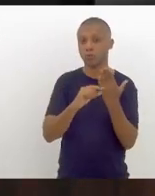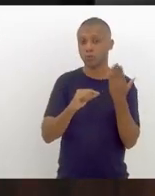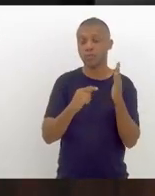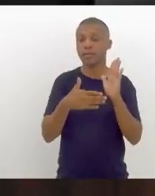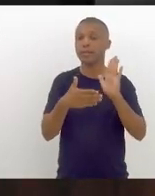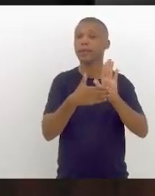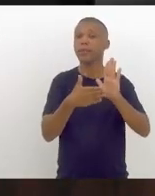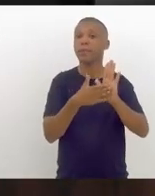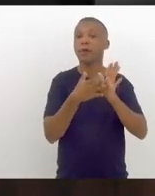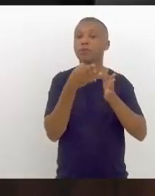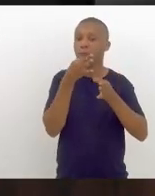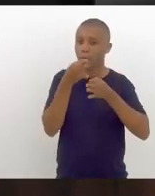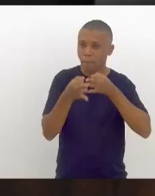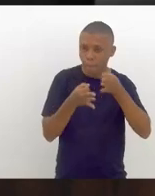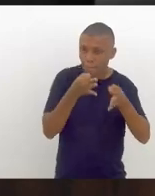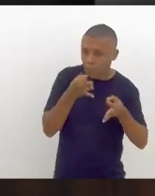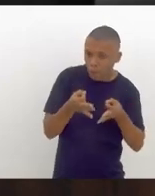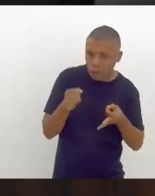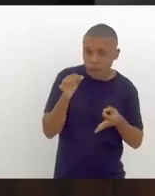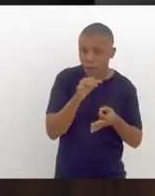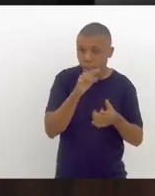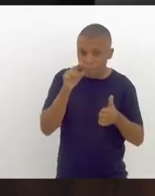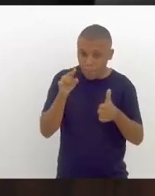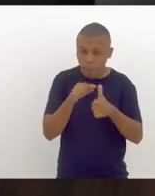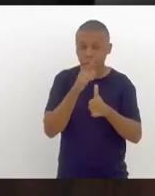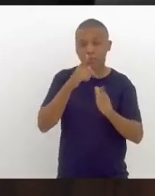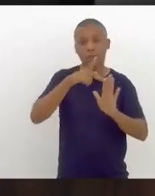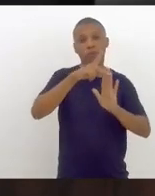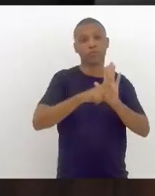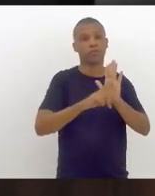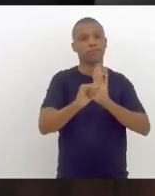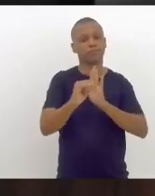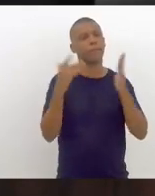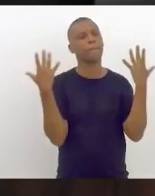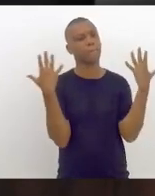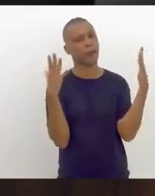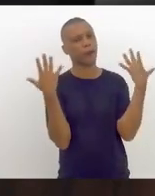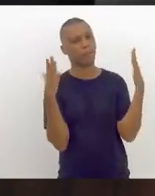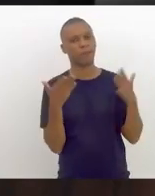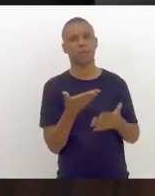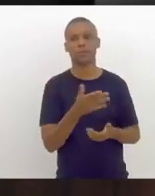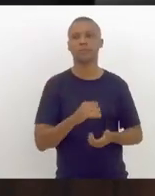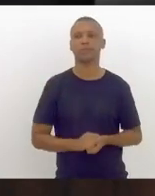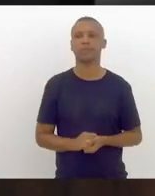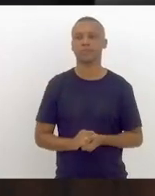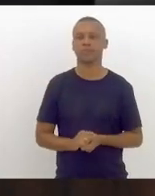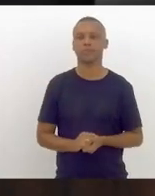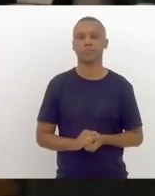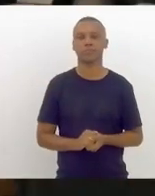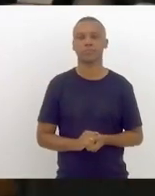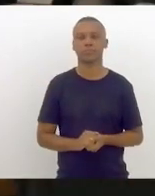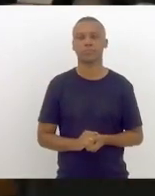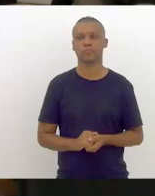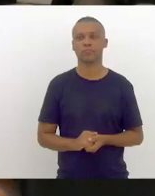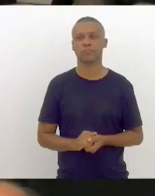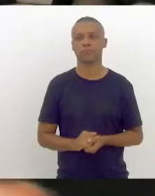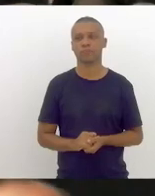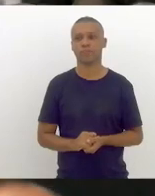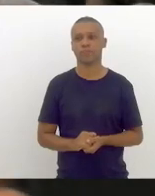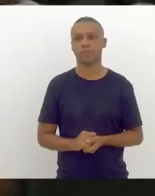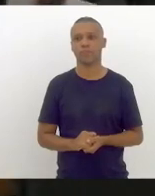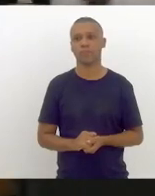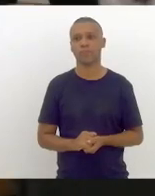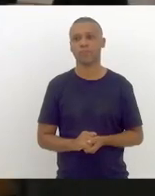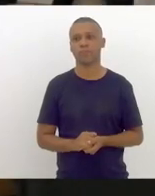proposição que é a primeira que a gente traz a pauta parabéns do legisla aqui aquela